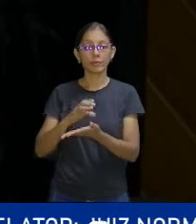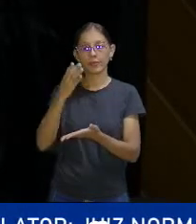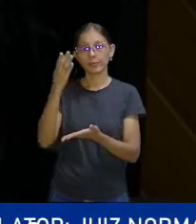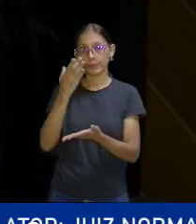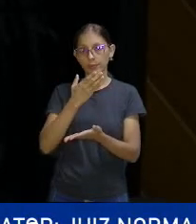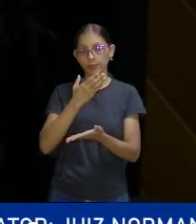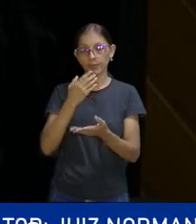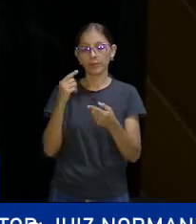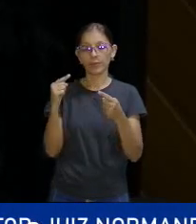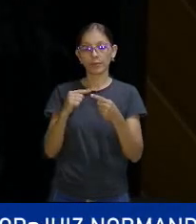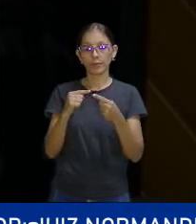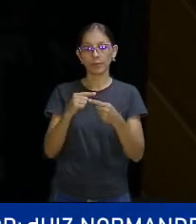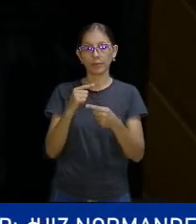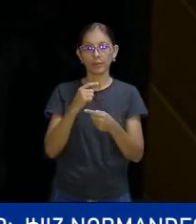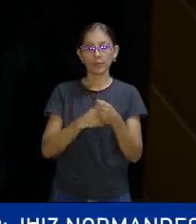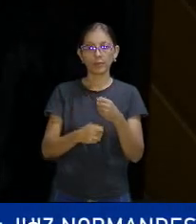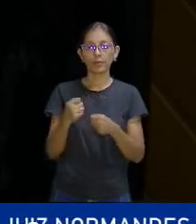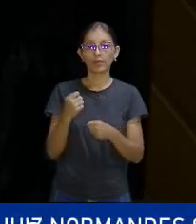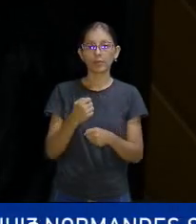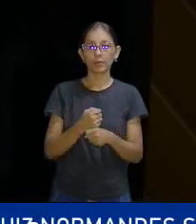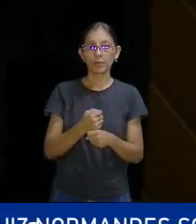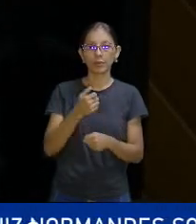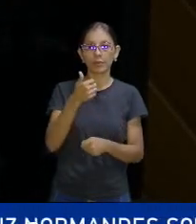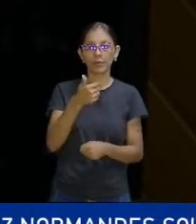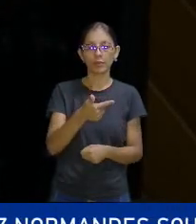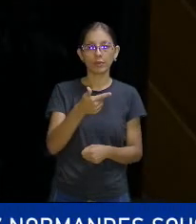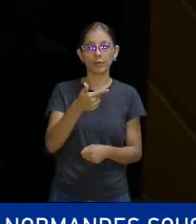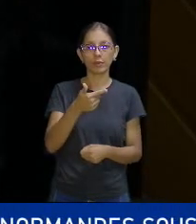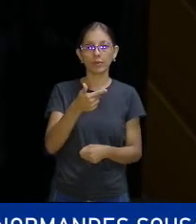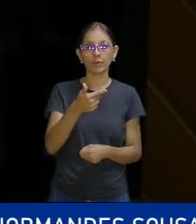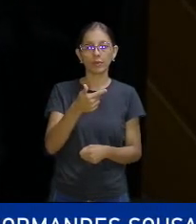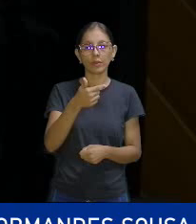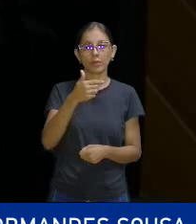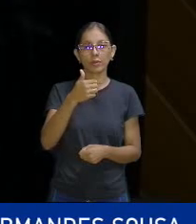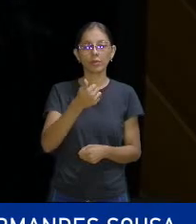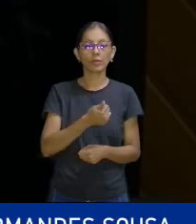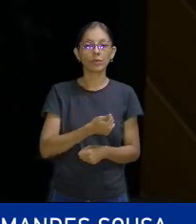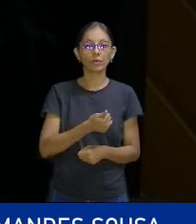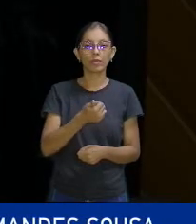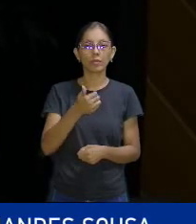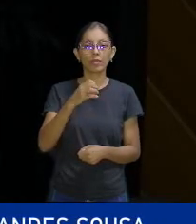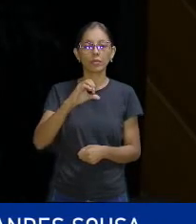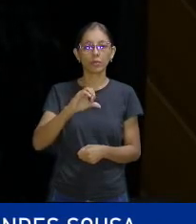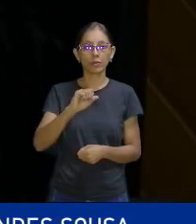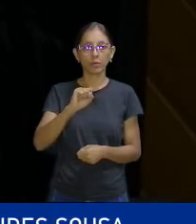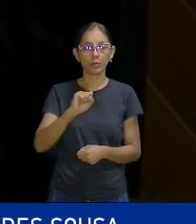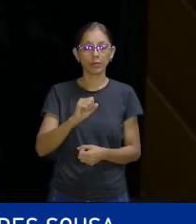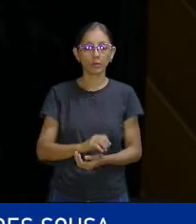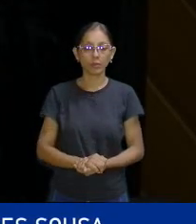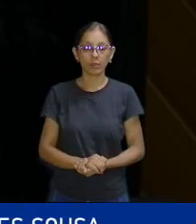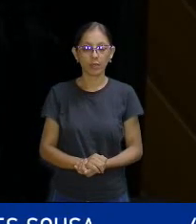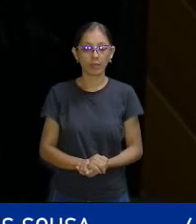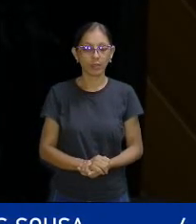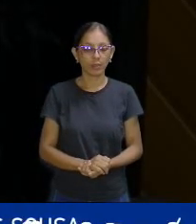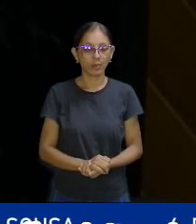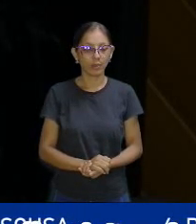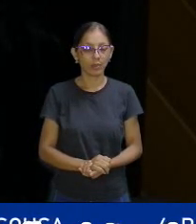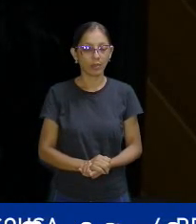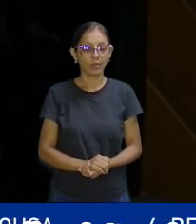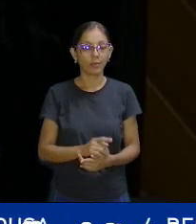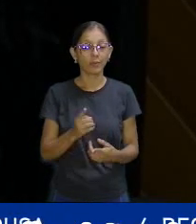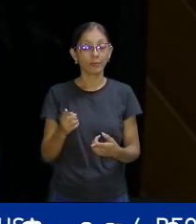contas relativa à campanha 98.2025. anterior, Reorigem de campanha Macapá barra P, 2018. relator, juiz Normando Narrou o Souza. partido que existe o direito à regularização